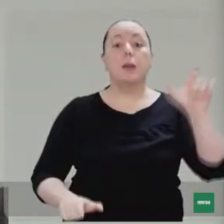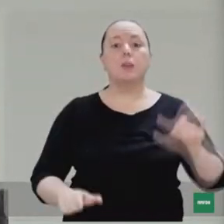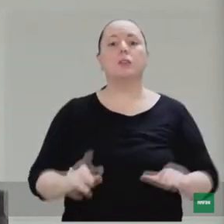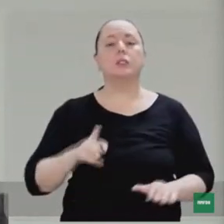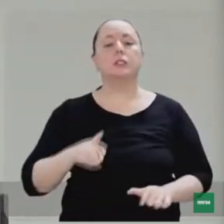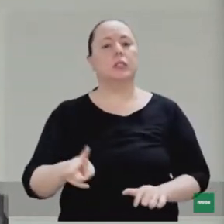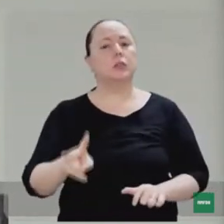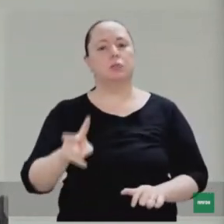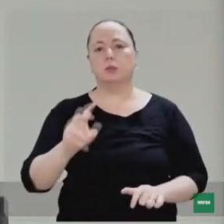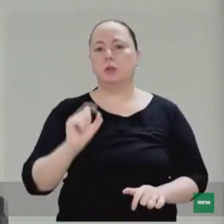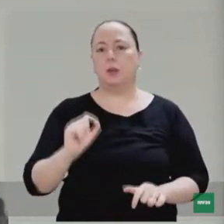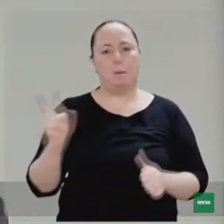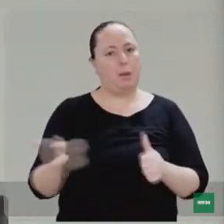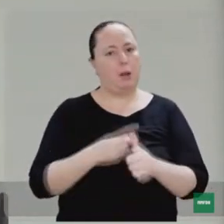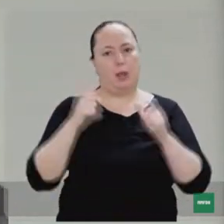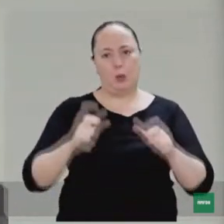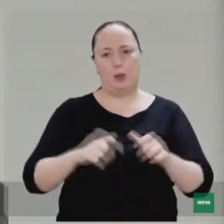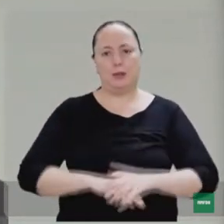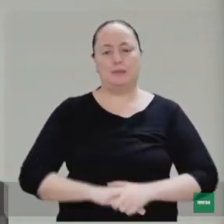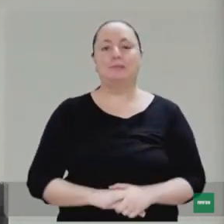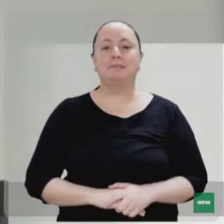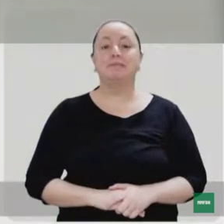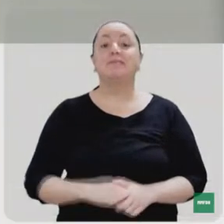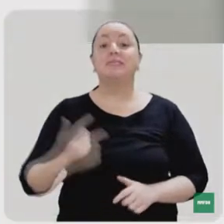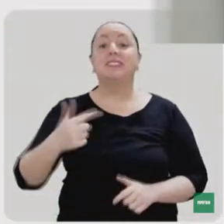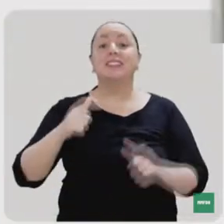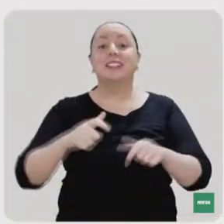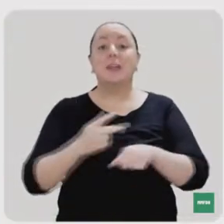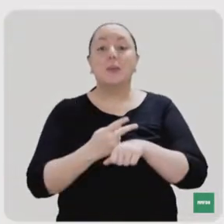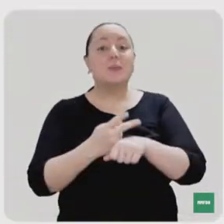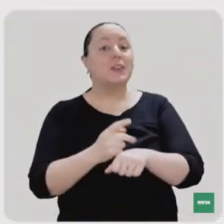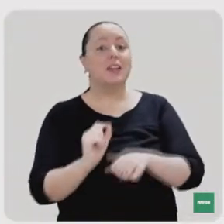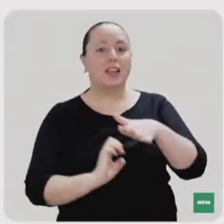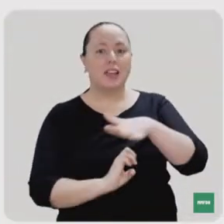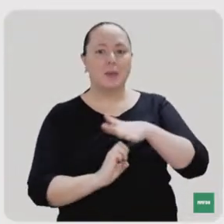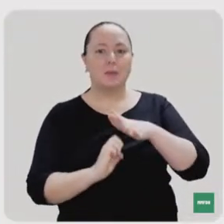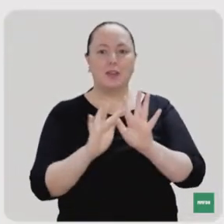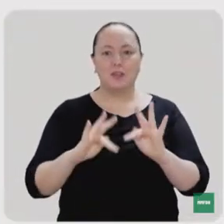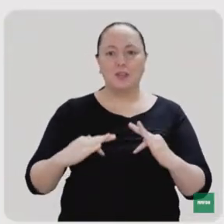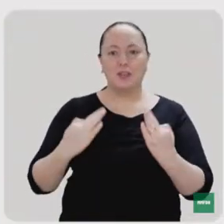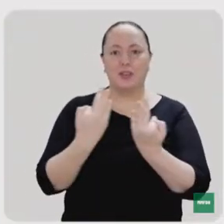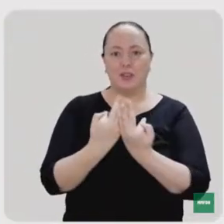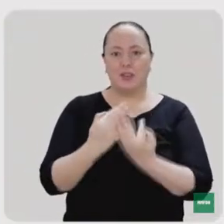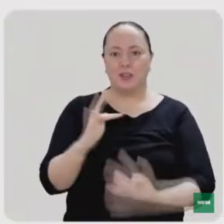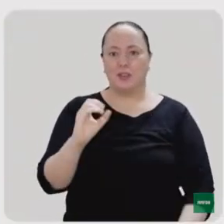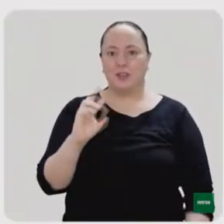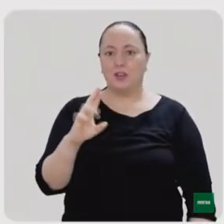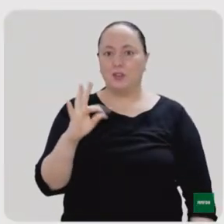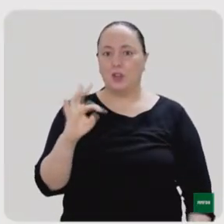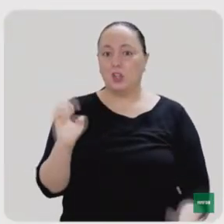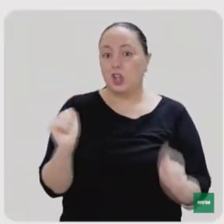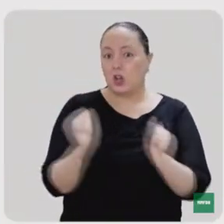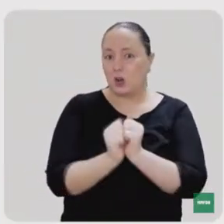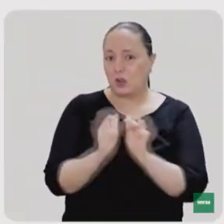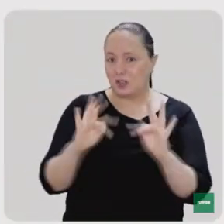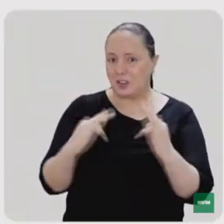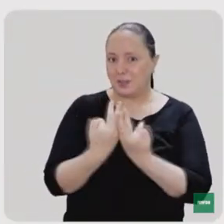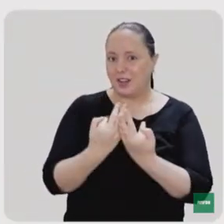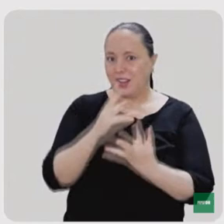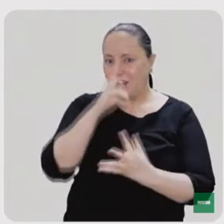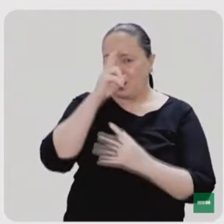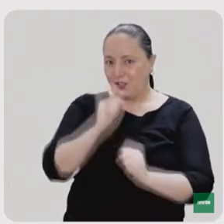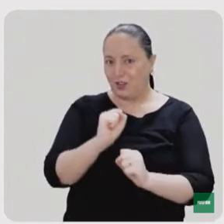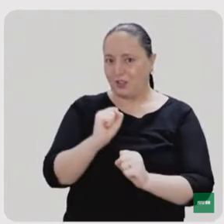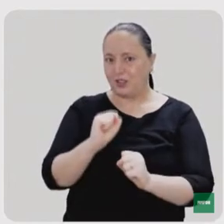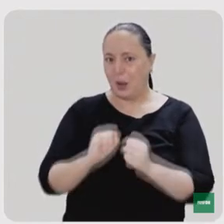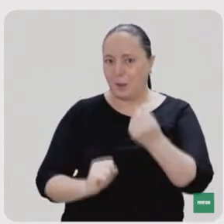Nossas pessoas estão e sempre estiveram em primeiro lugar. Segundo lugar, empresa familiar forte, com